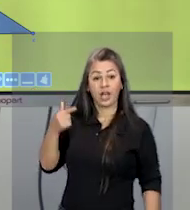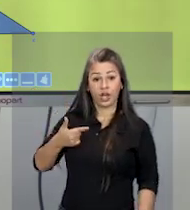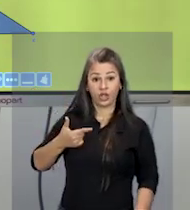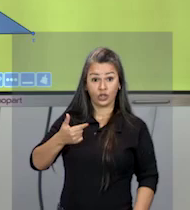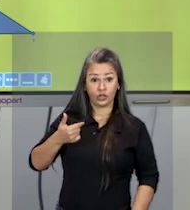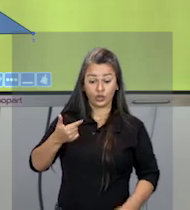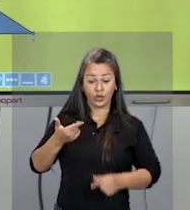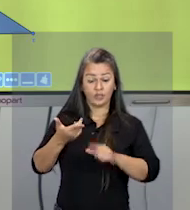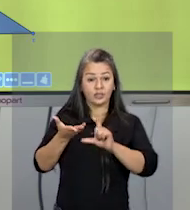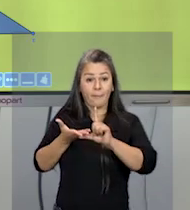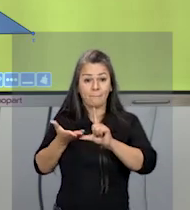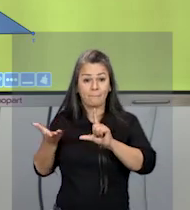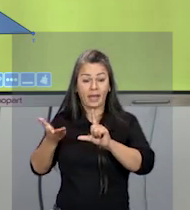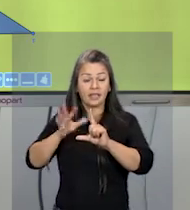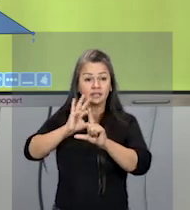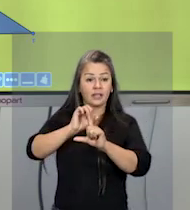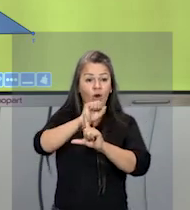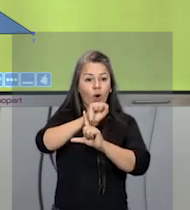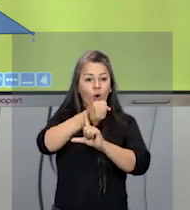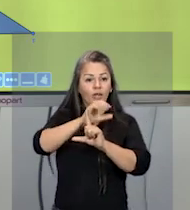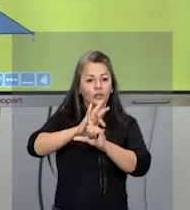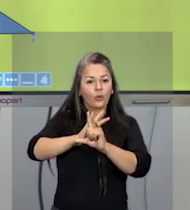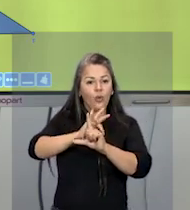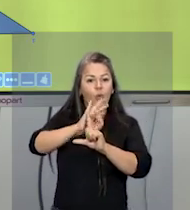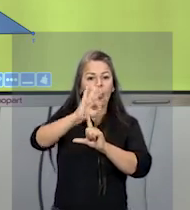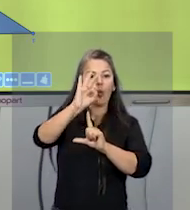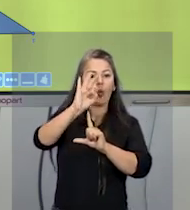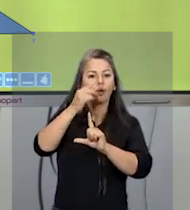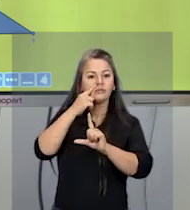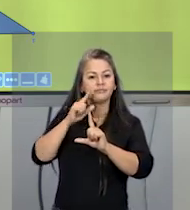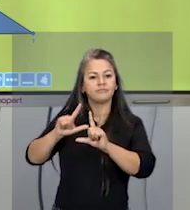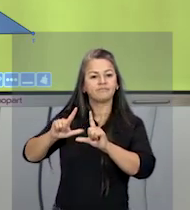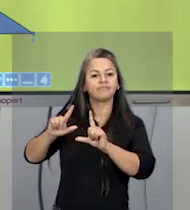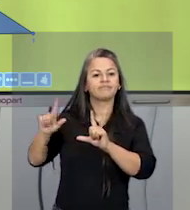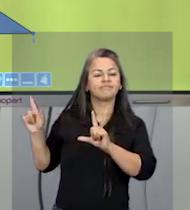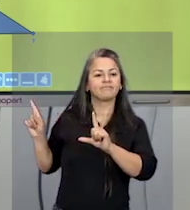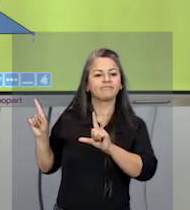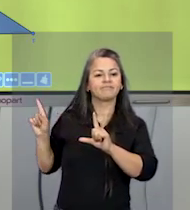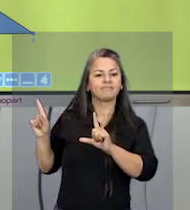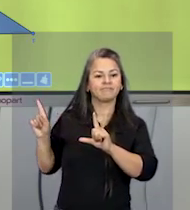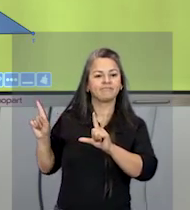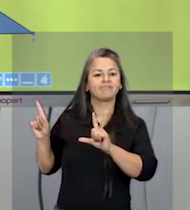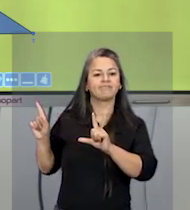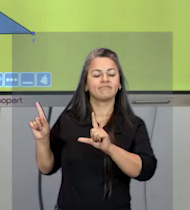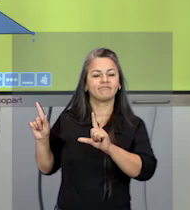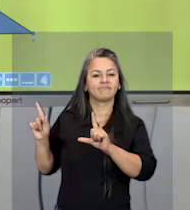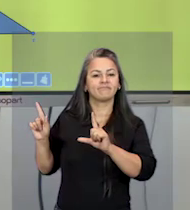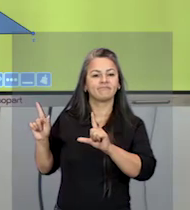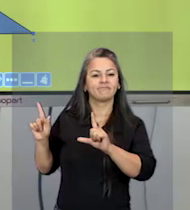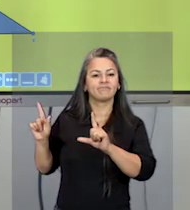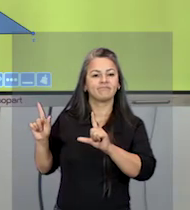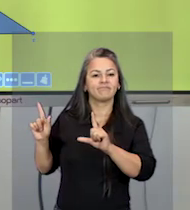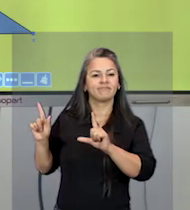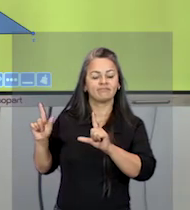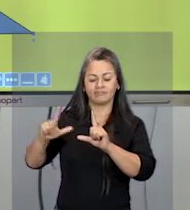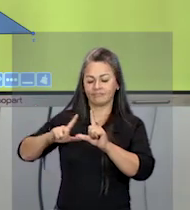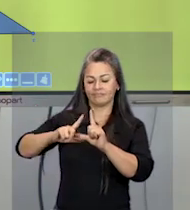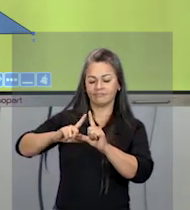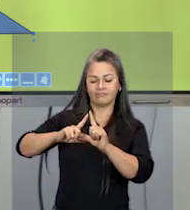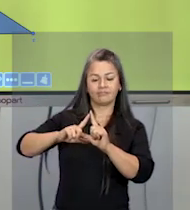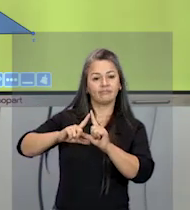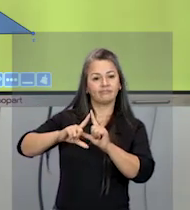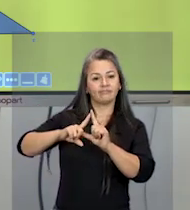altura. Aí nós podemos calcular esta área de forma mais simples. Então vamos calcular as